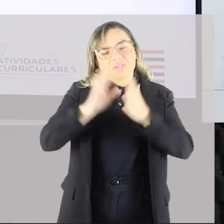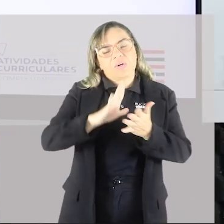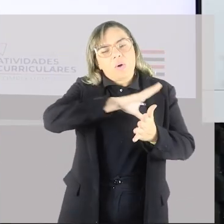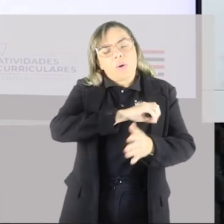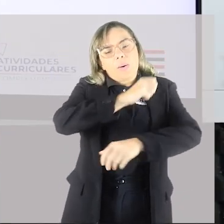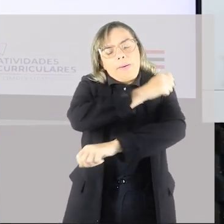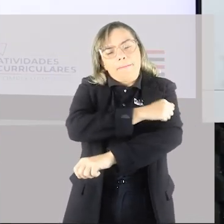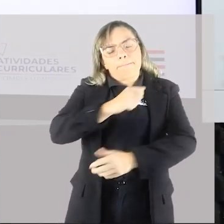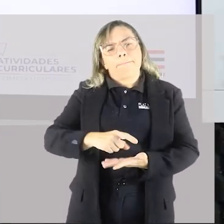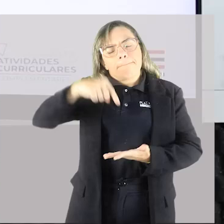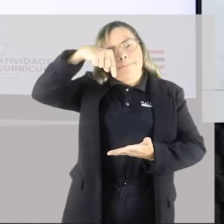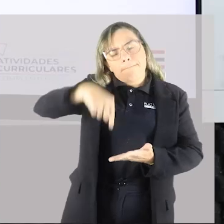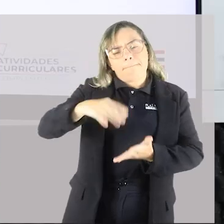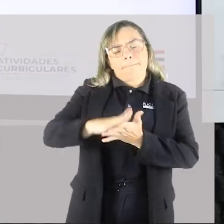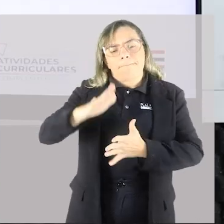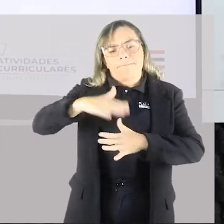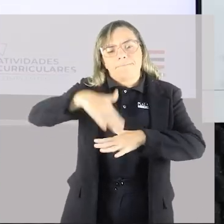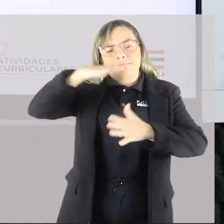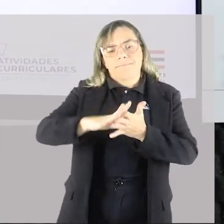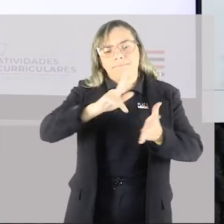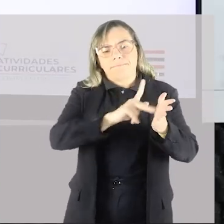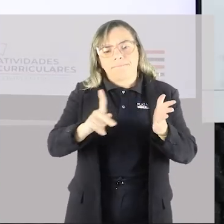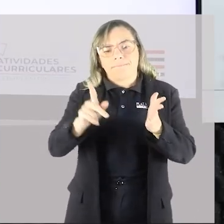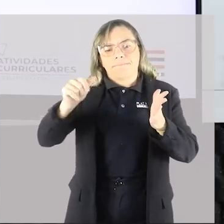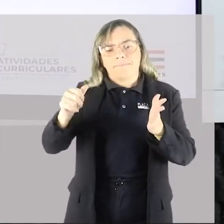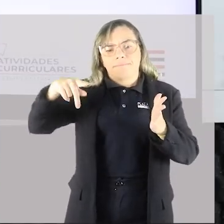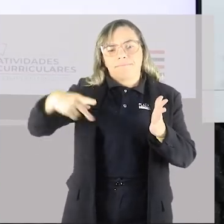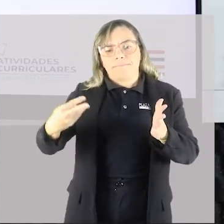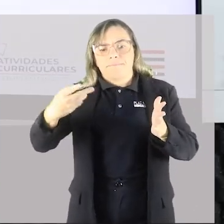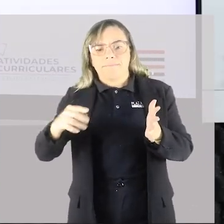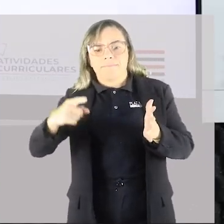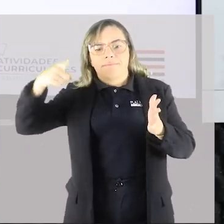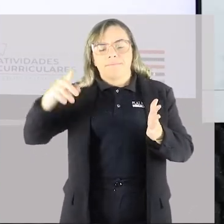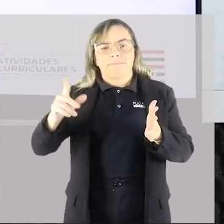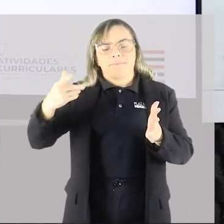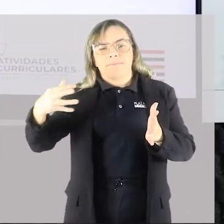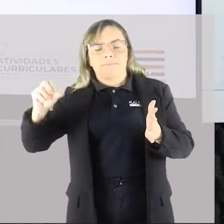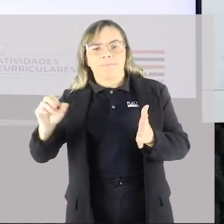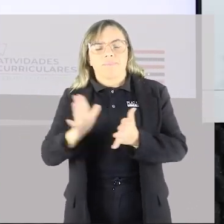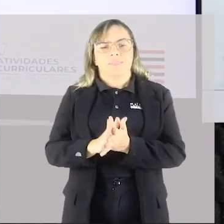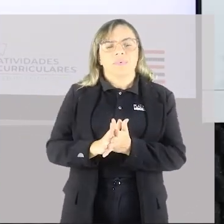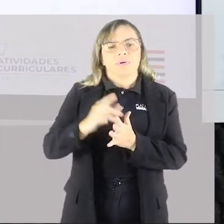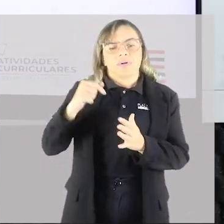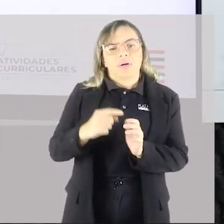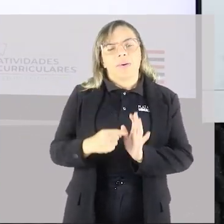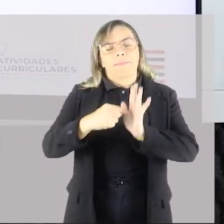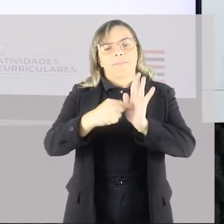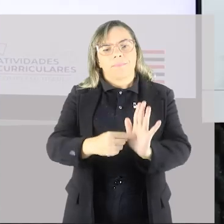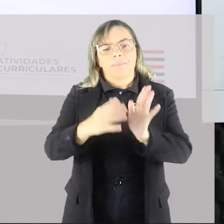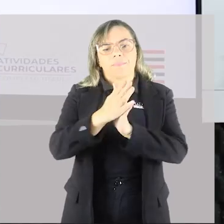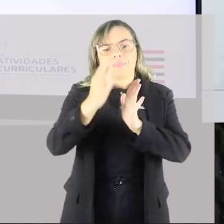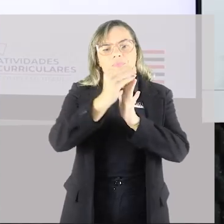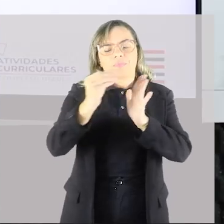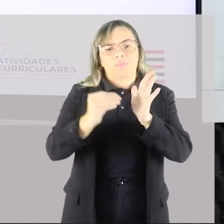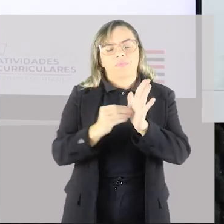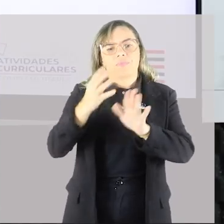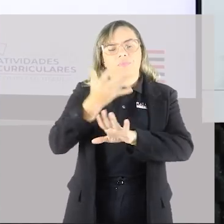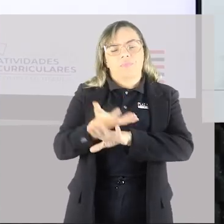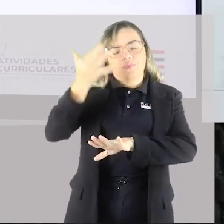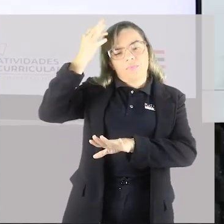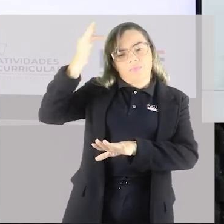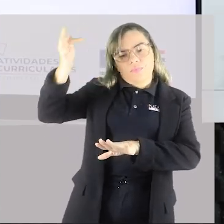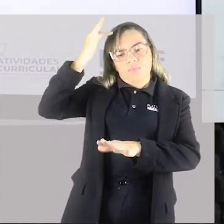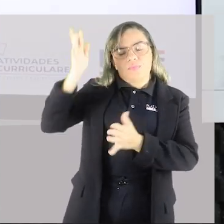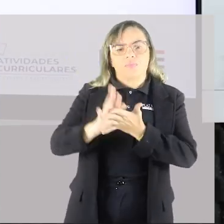Olá, meus queridos alunos, mais uma vez com vocês aqui, professor André Luiz, trazendo alguns conteúdos na área de filosofia, fazendo algumas reflexões, resolvendo algumas